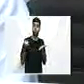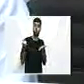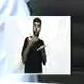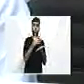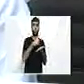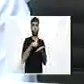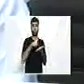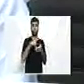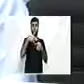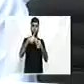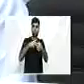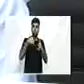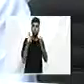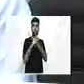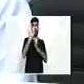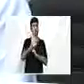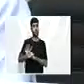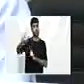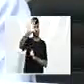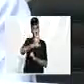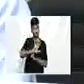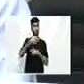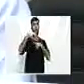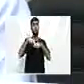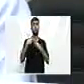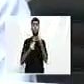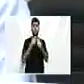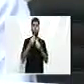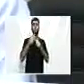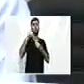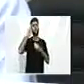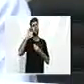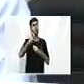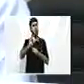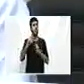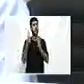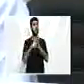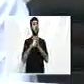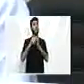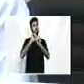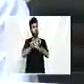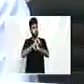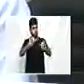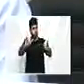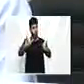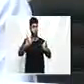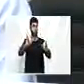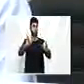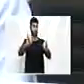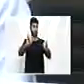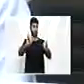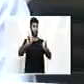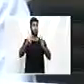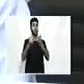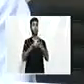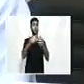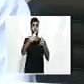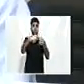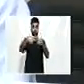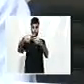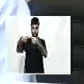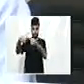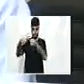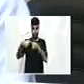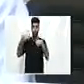mudança Federal mudança é bom sempre lembrar que foi anunciada que os municípios